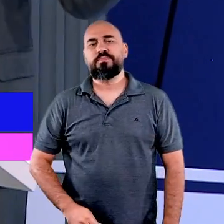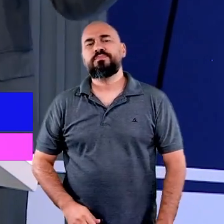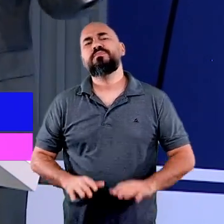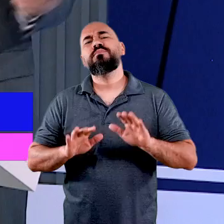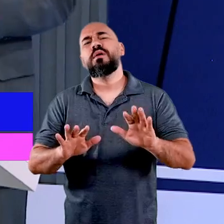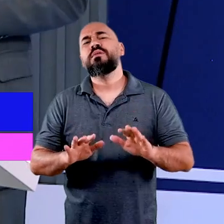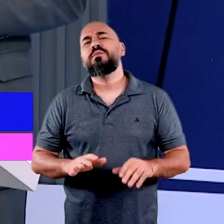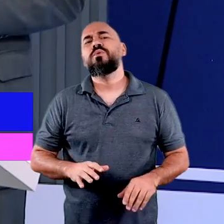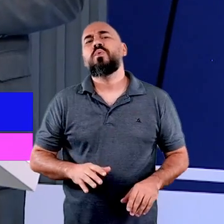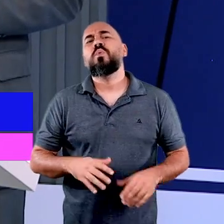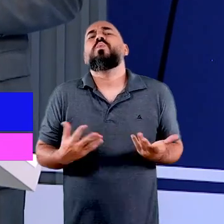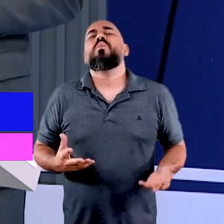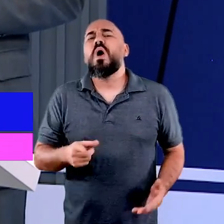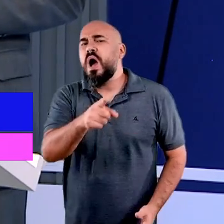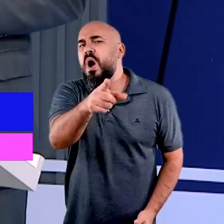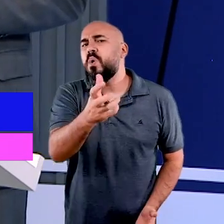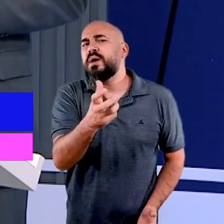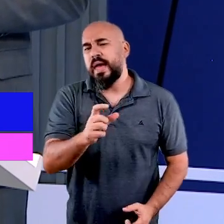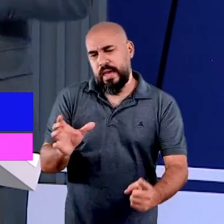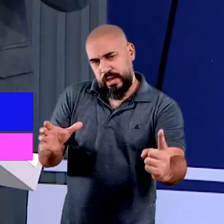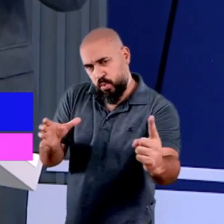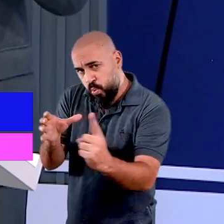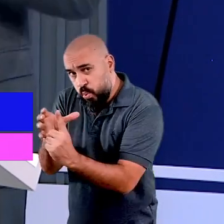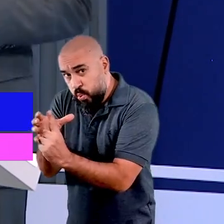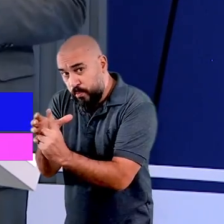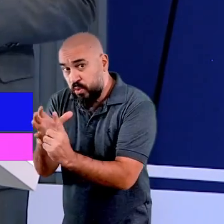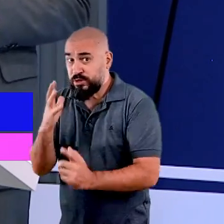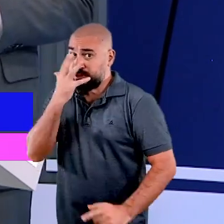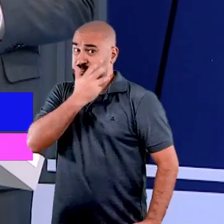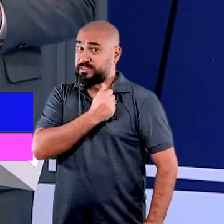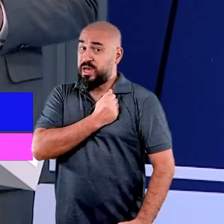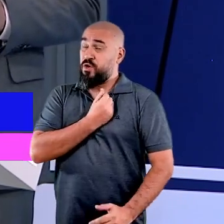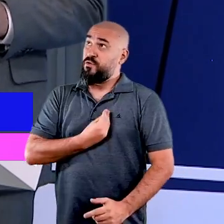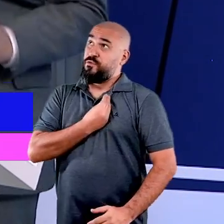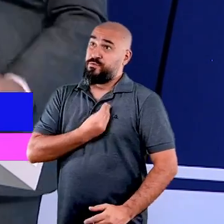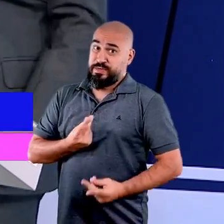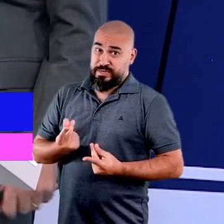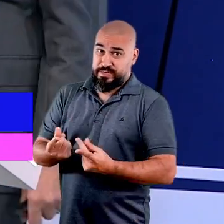qual ressurreição você quer fazer parte? Mas eu vou fazer uma outra pergunta.